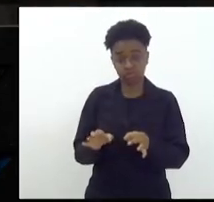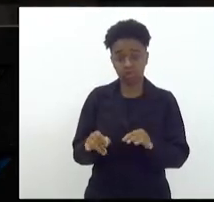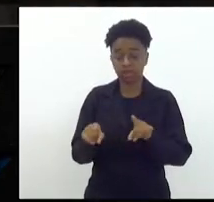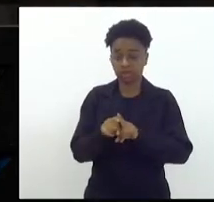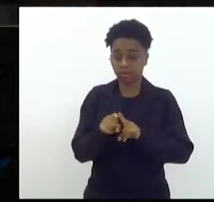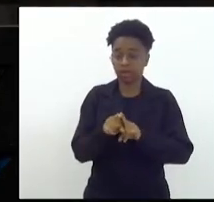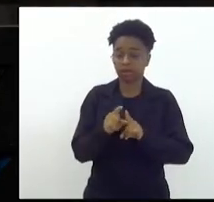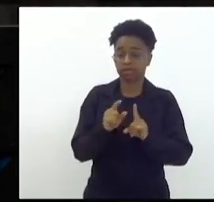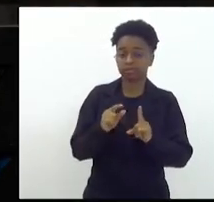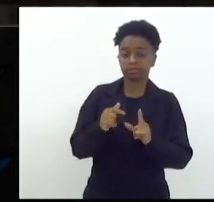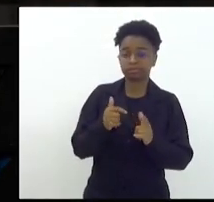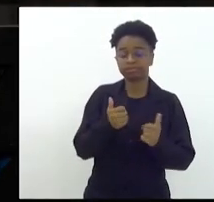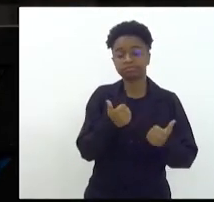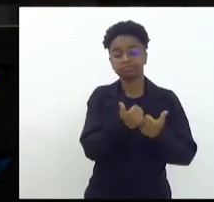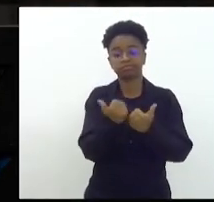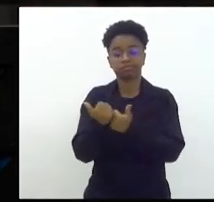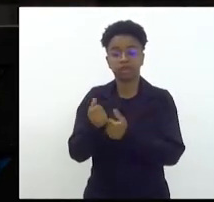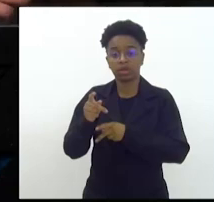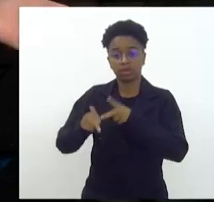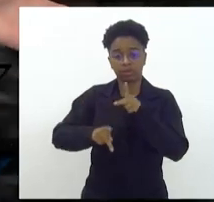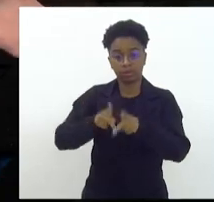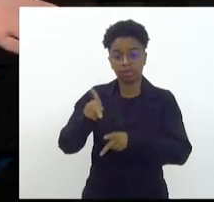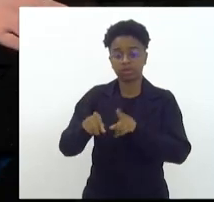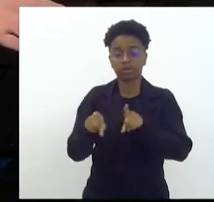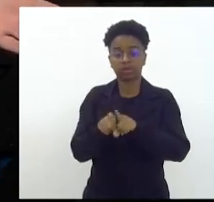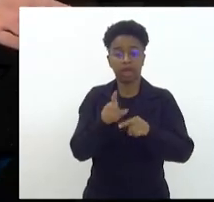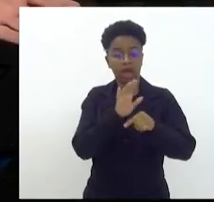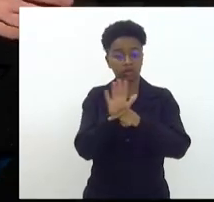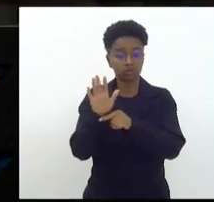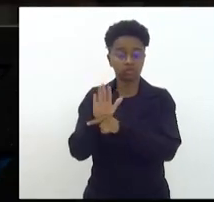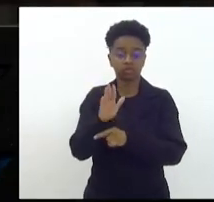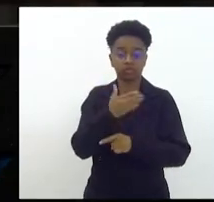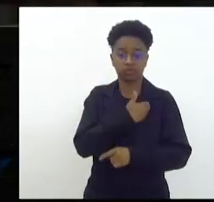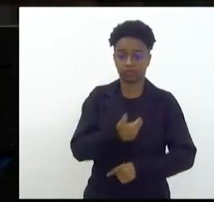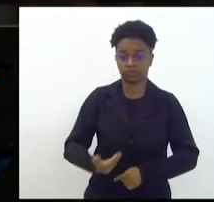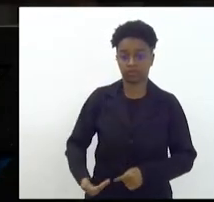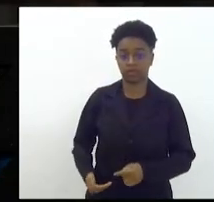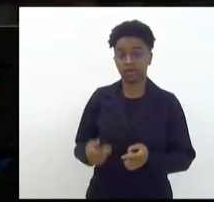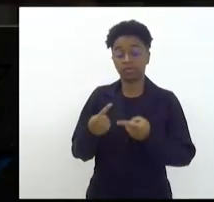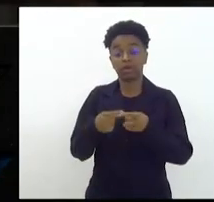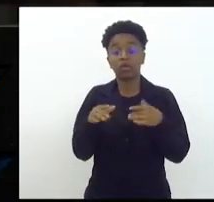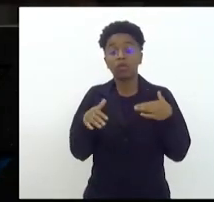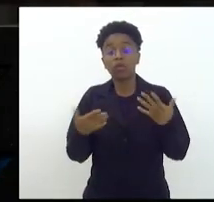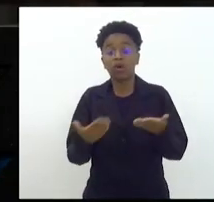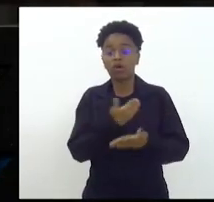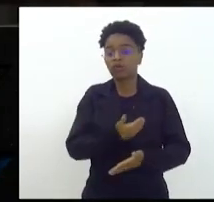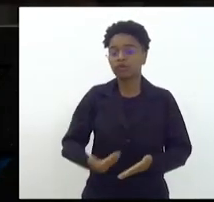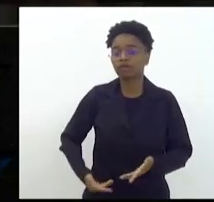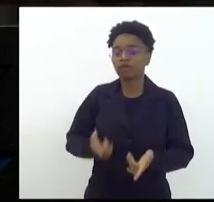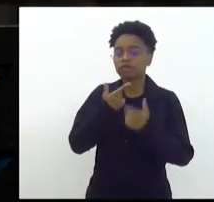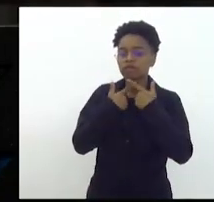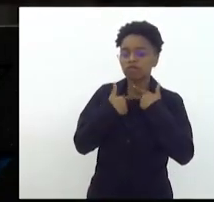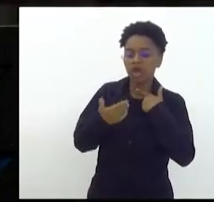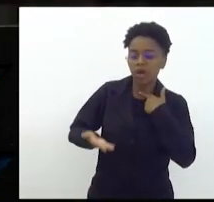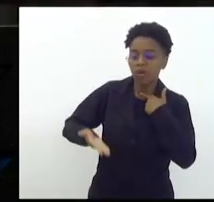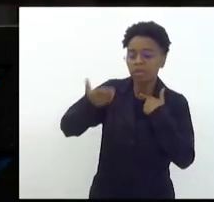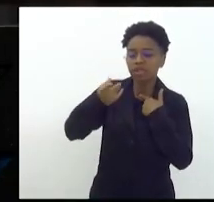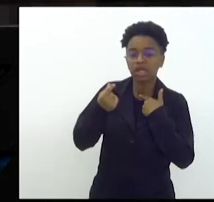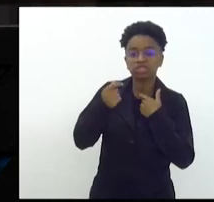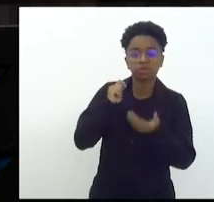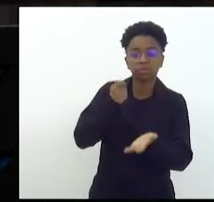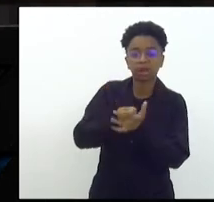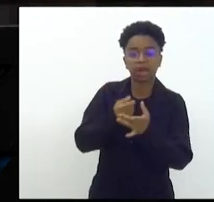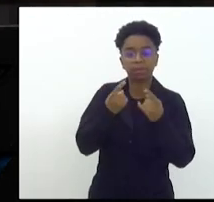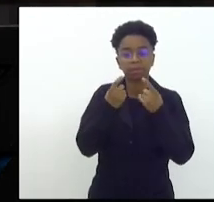beneficia usuário e beneficia o próprio governo que governo que quer aumentar o preço do